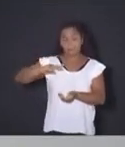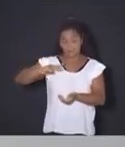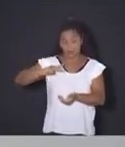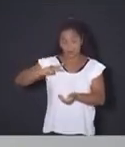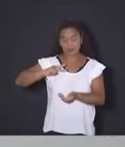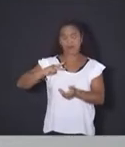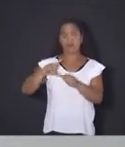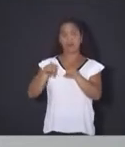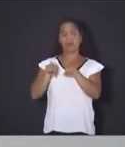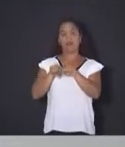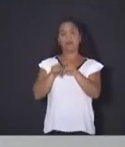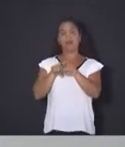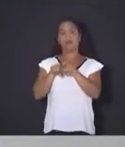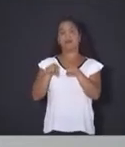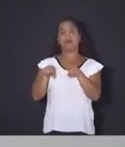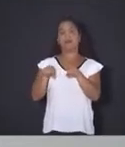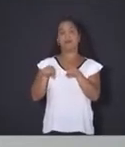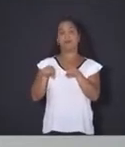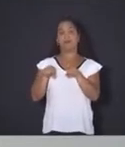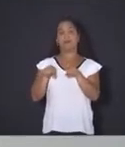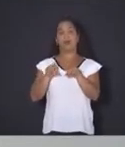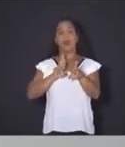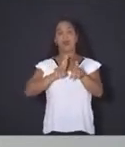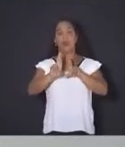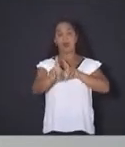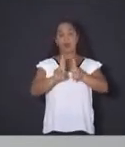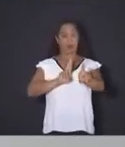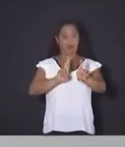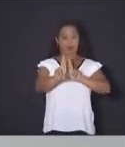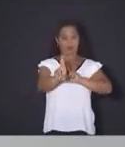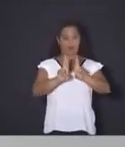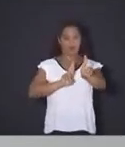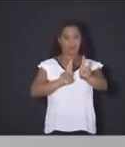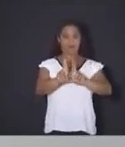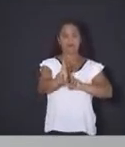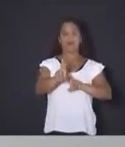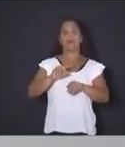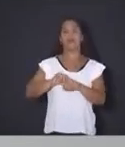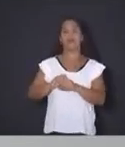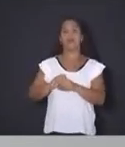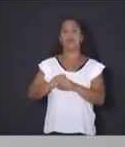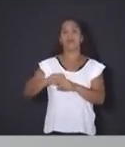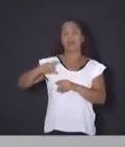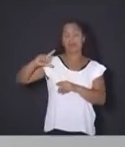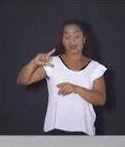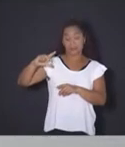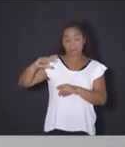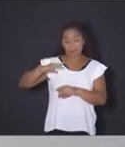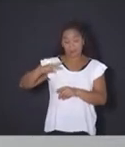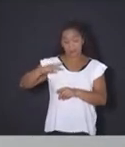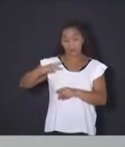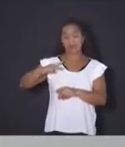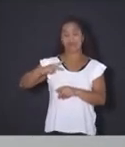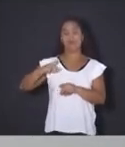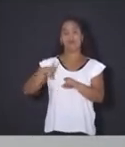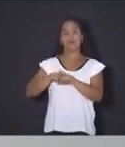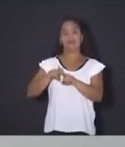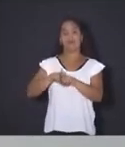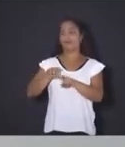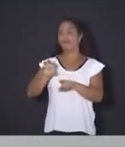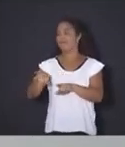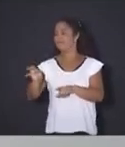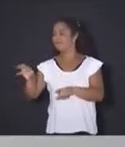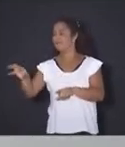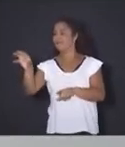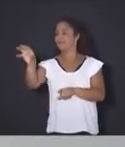operação das rodovias com pedágios e concessões ampliando a participação privada em todos os segmentos